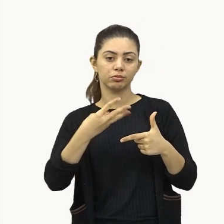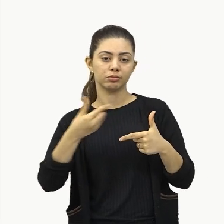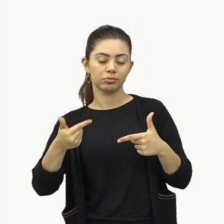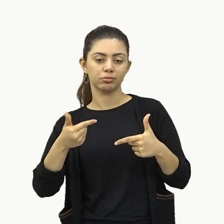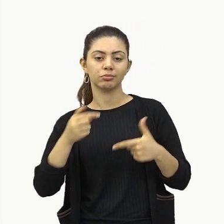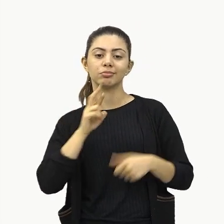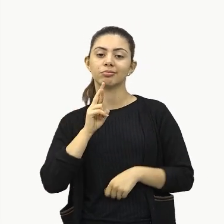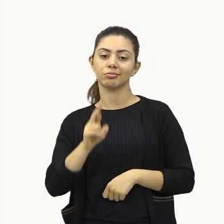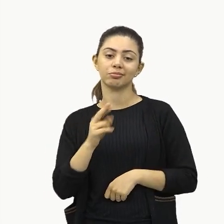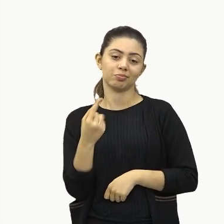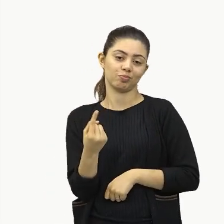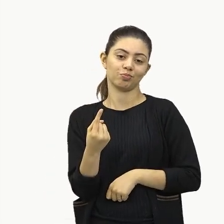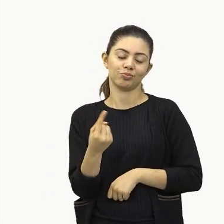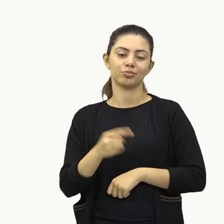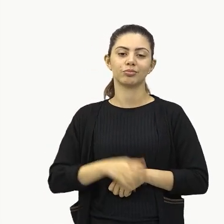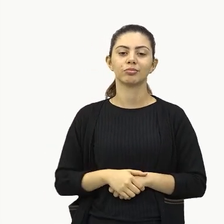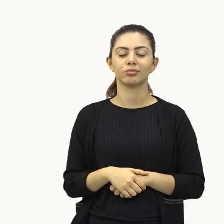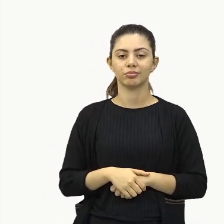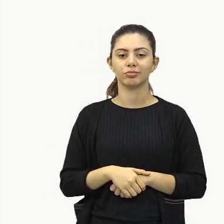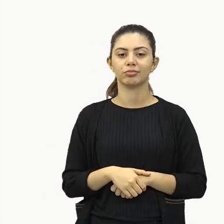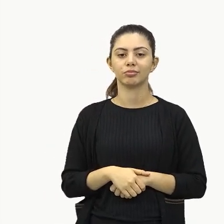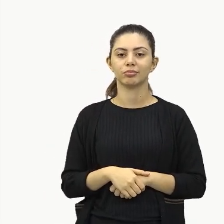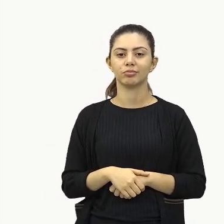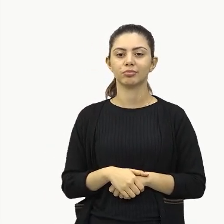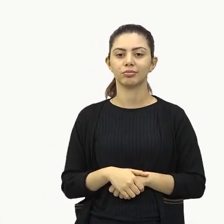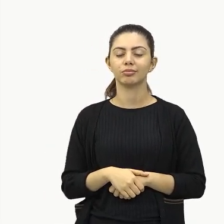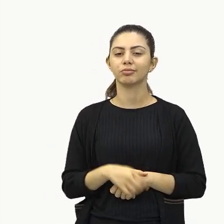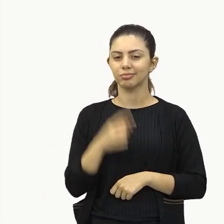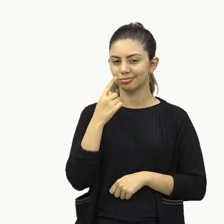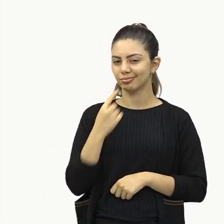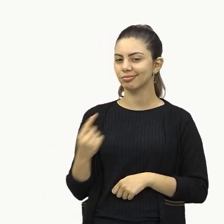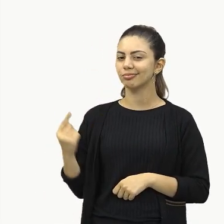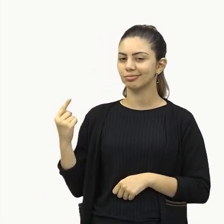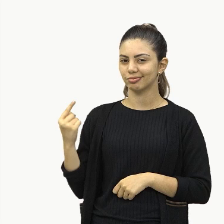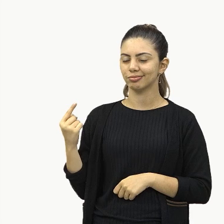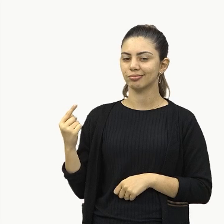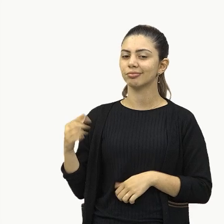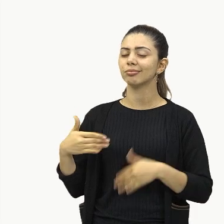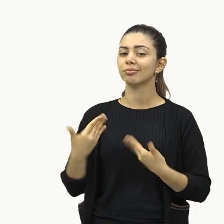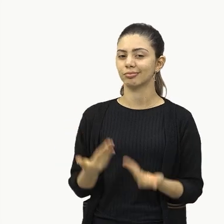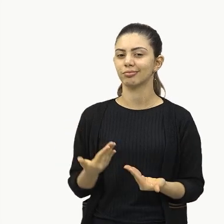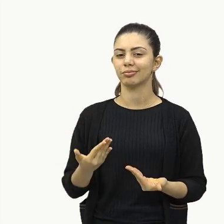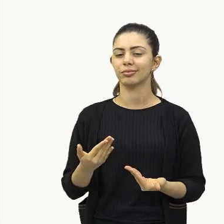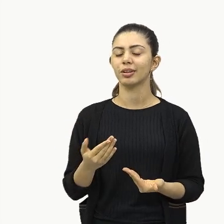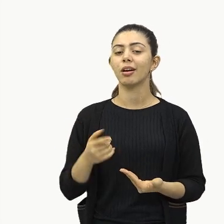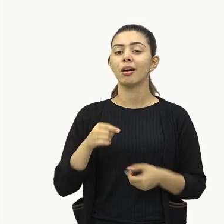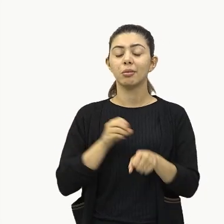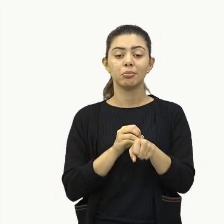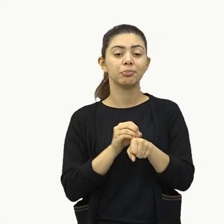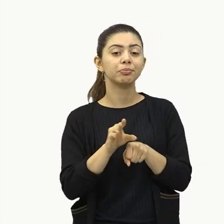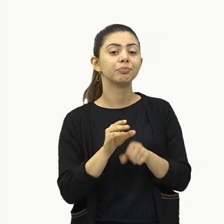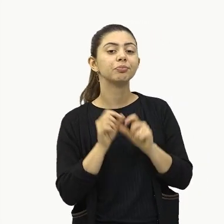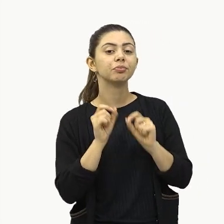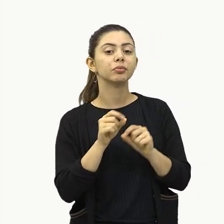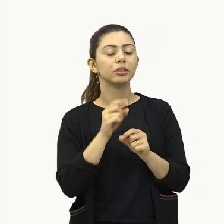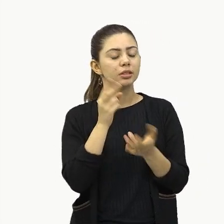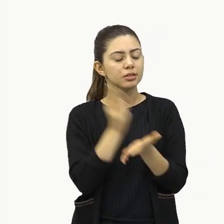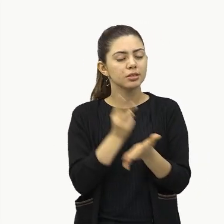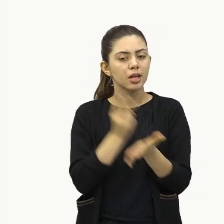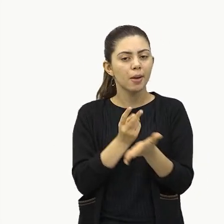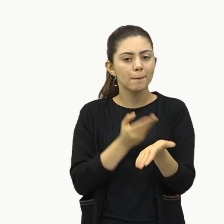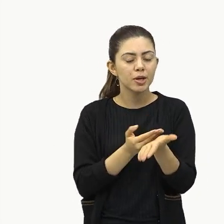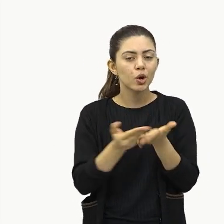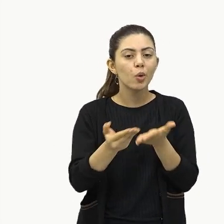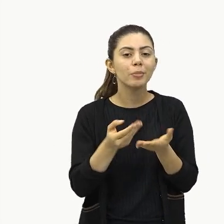32, 1. Então, aí, qual é, não é, a dica? Sempre comece